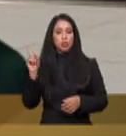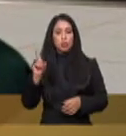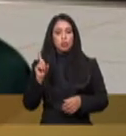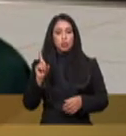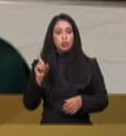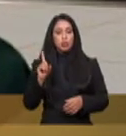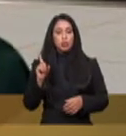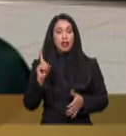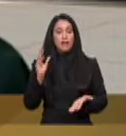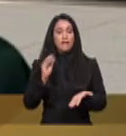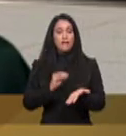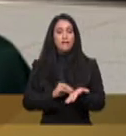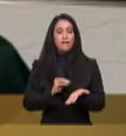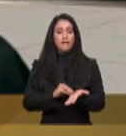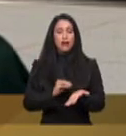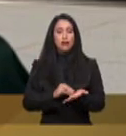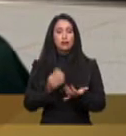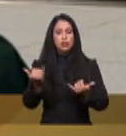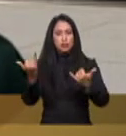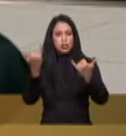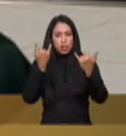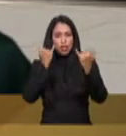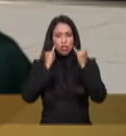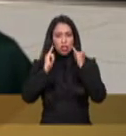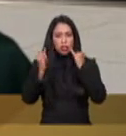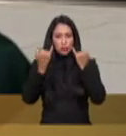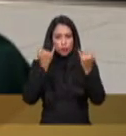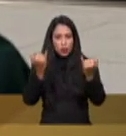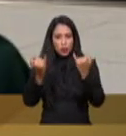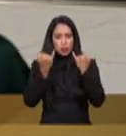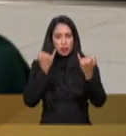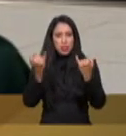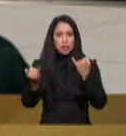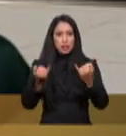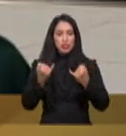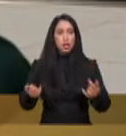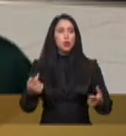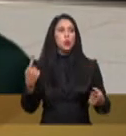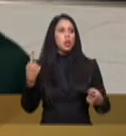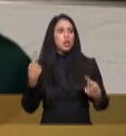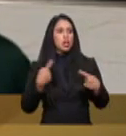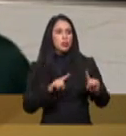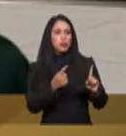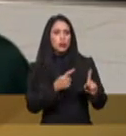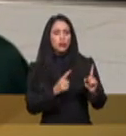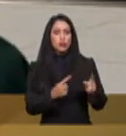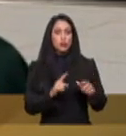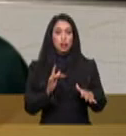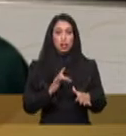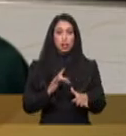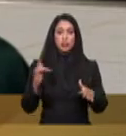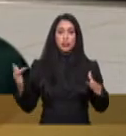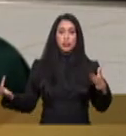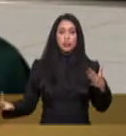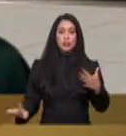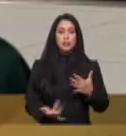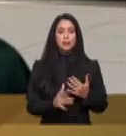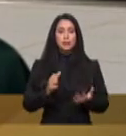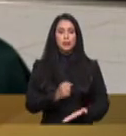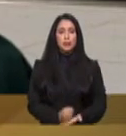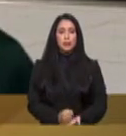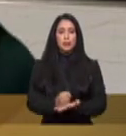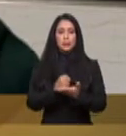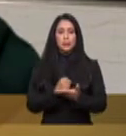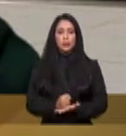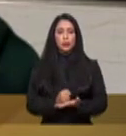de desinformação e incitação à violência nas redes, com forte apoio do